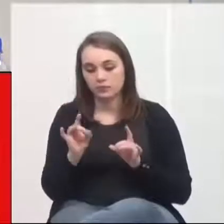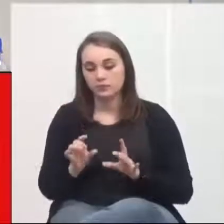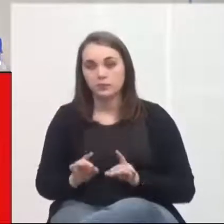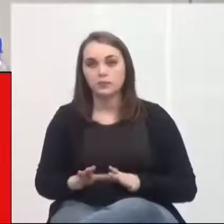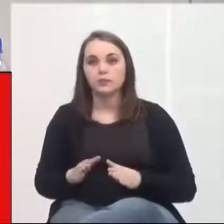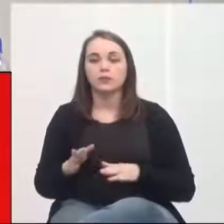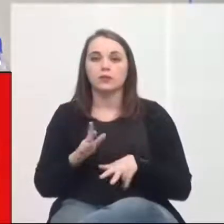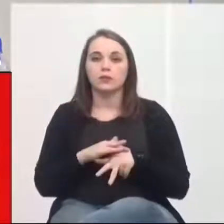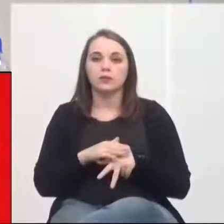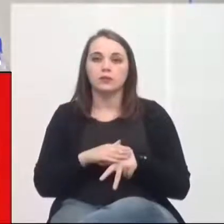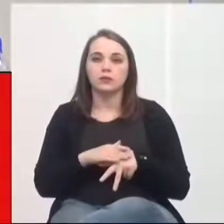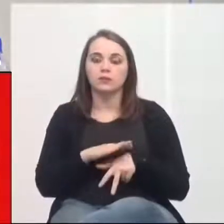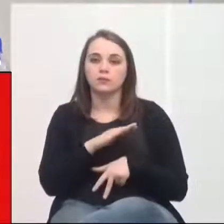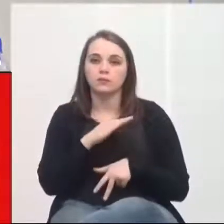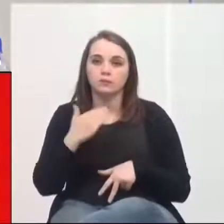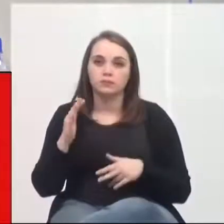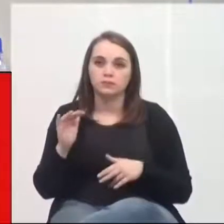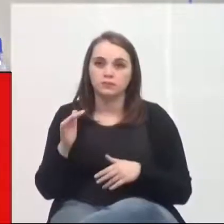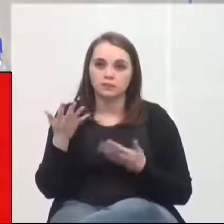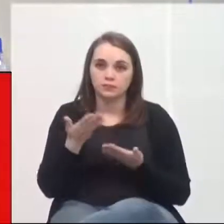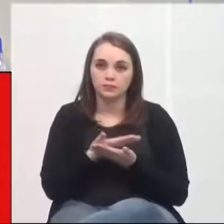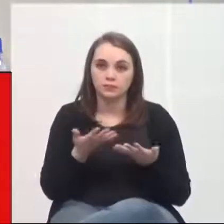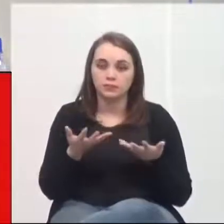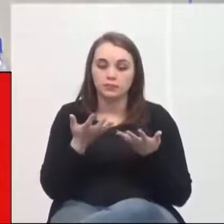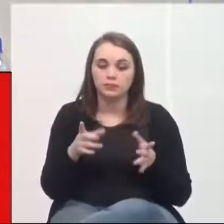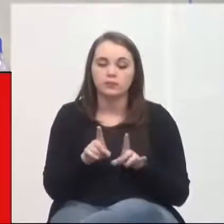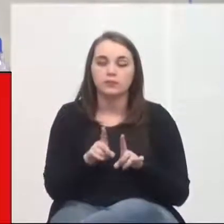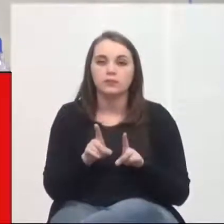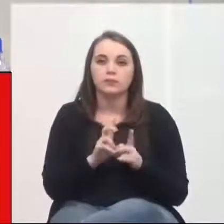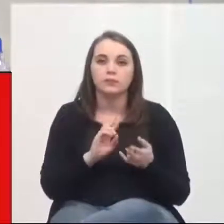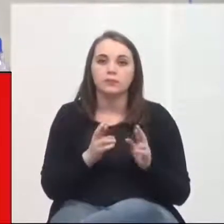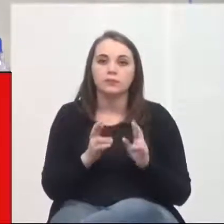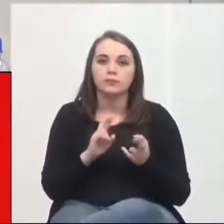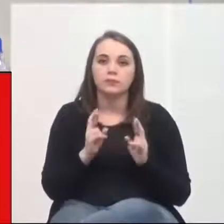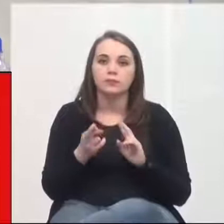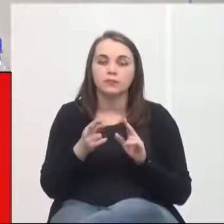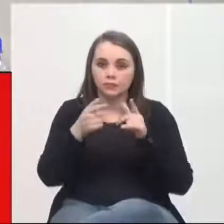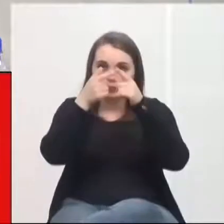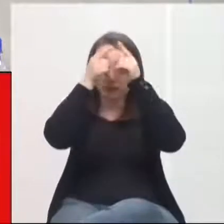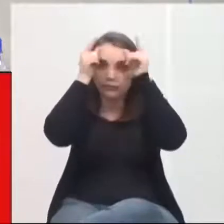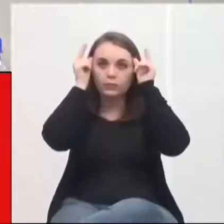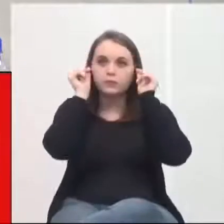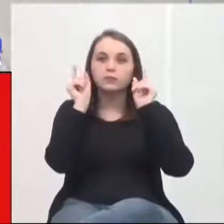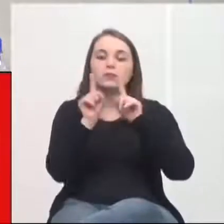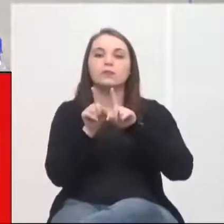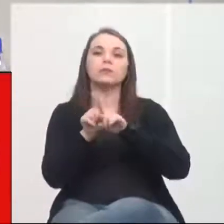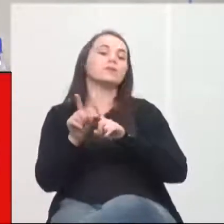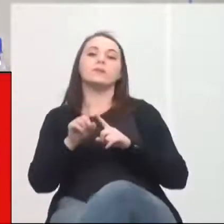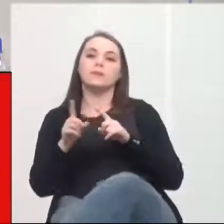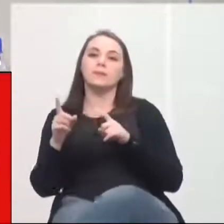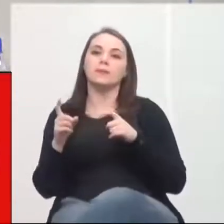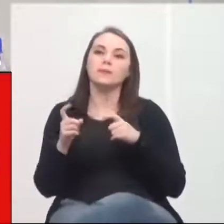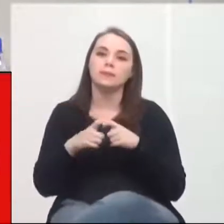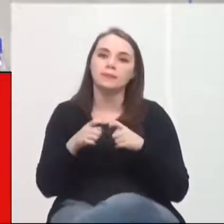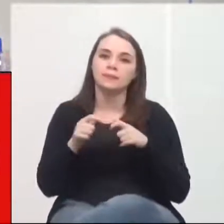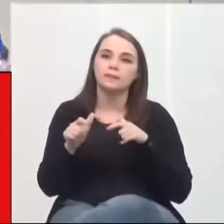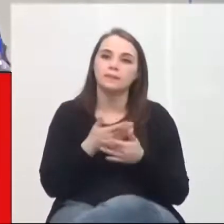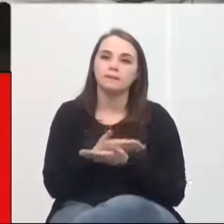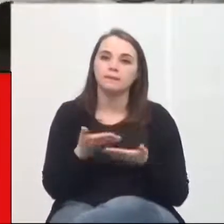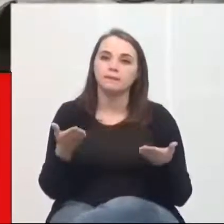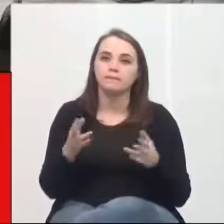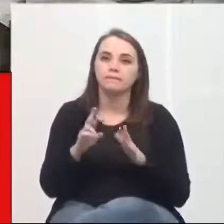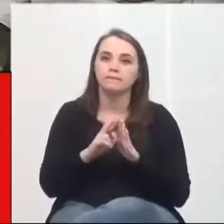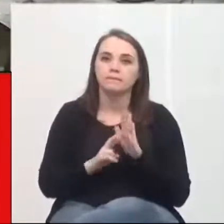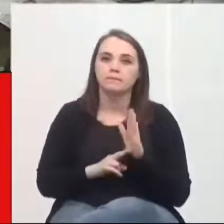atendimento do paciente do óbito ocorrido. Requer ainda a relação dos enfermeiros e médicos que atuaram naquele dia. O requerimento